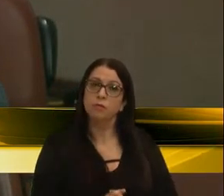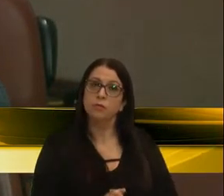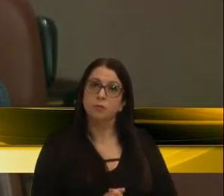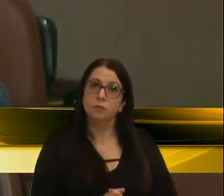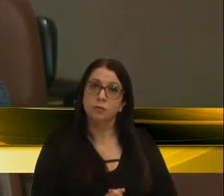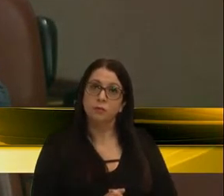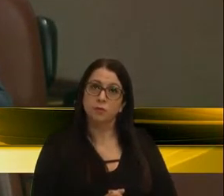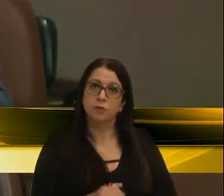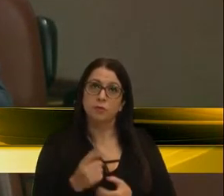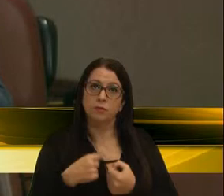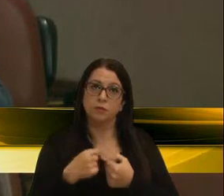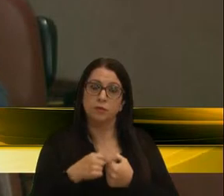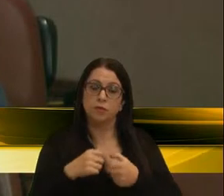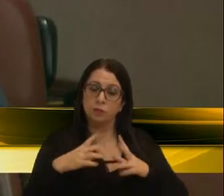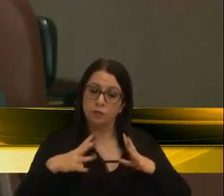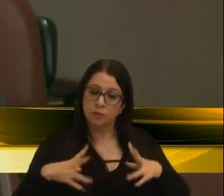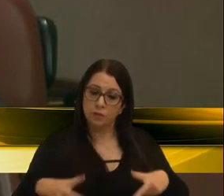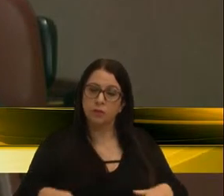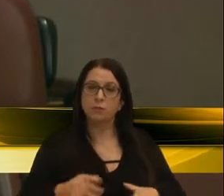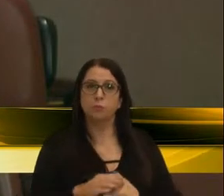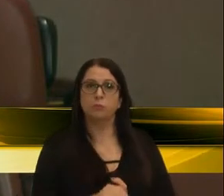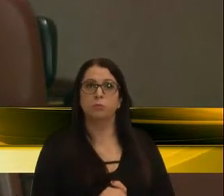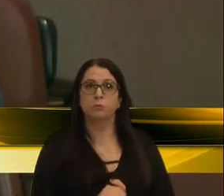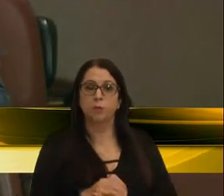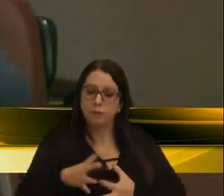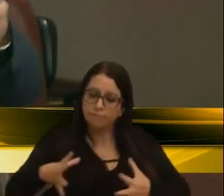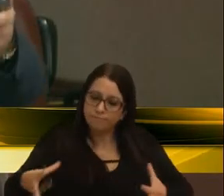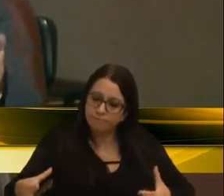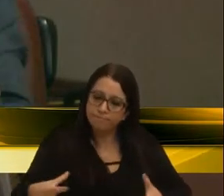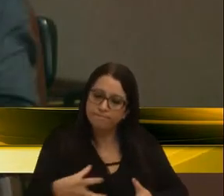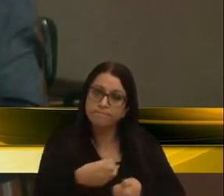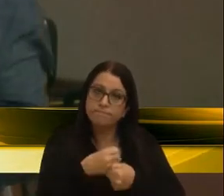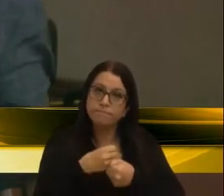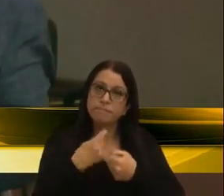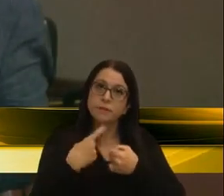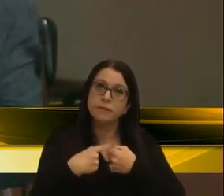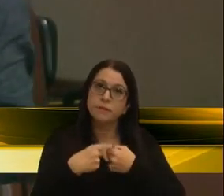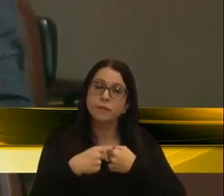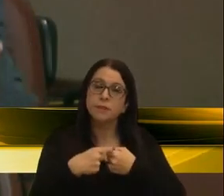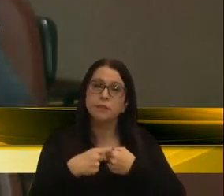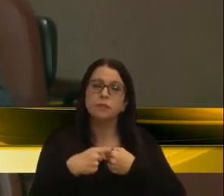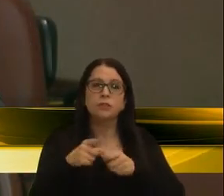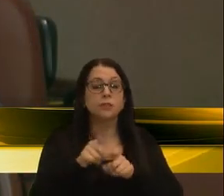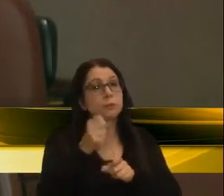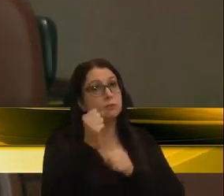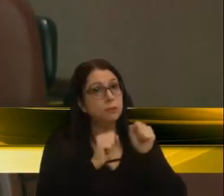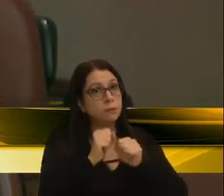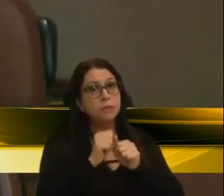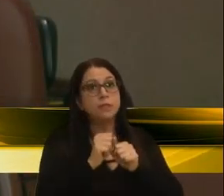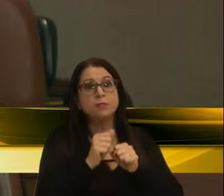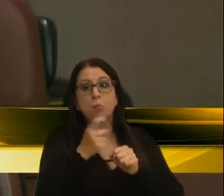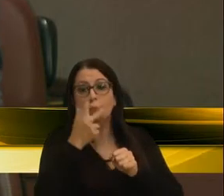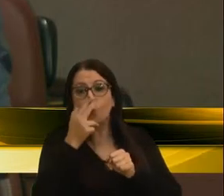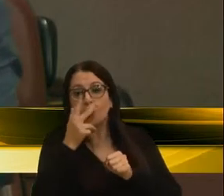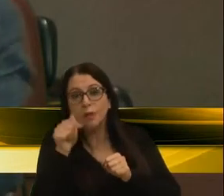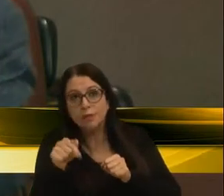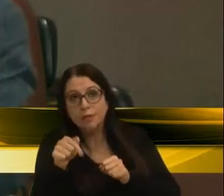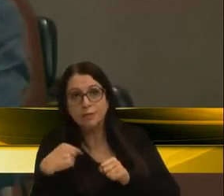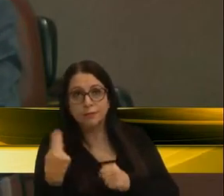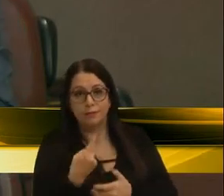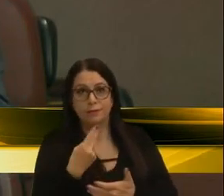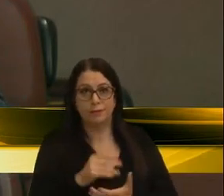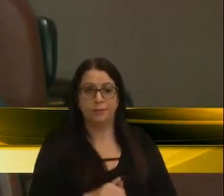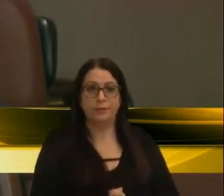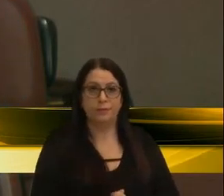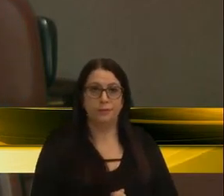a cidade limpa, né? Acolhedora, e é uma cidade industrial também, muito parecida com a nossa. Muito parecida